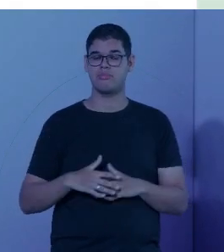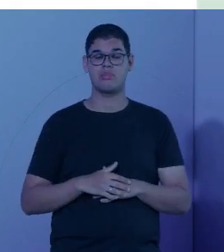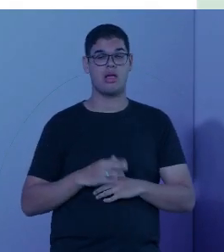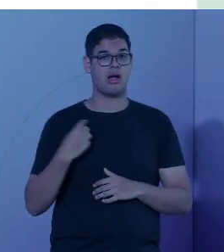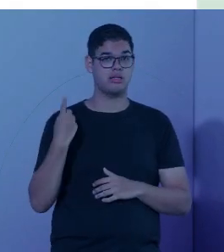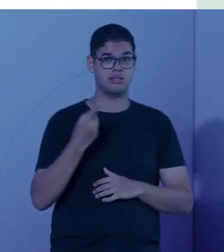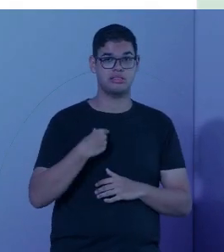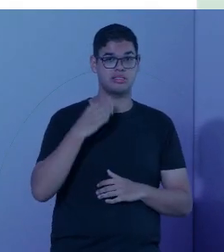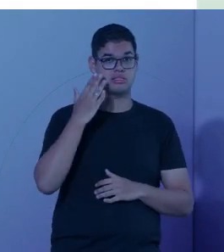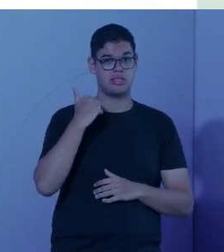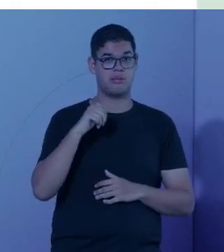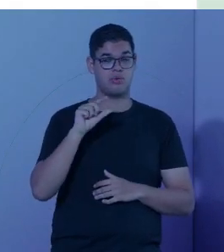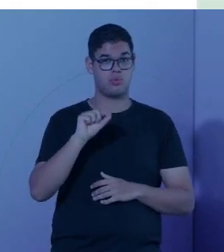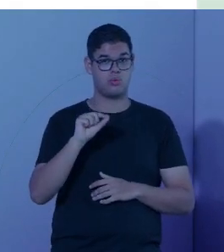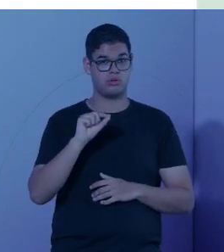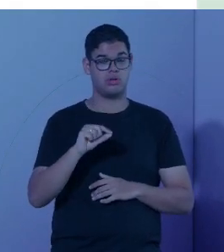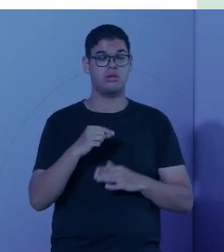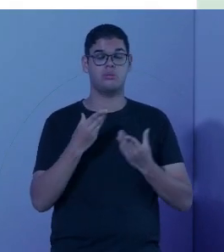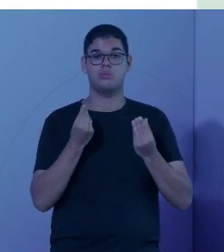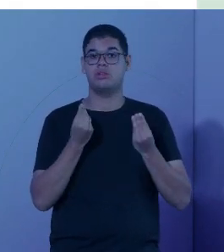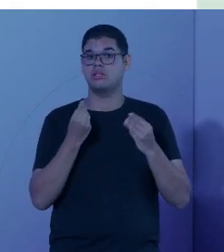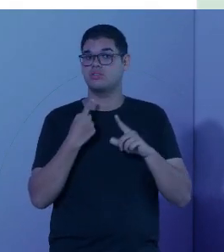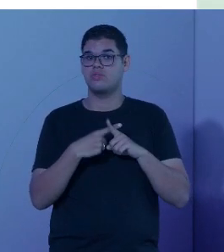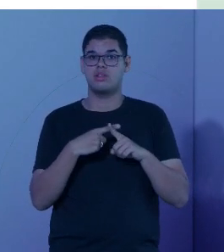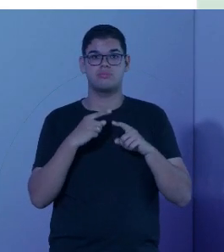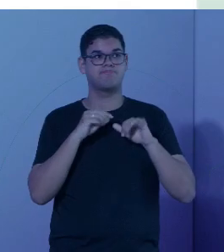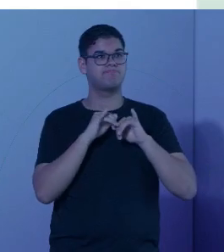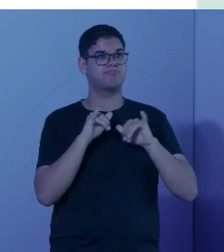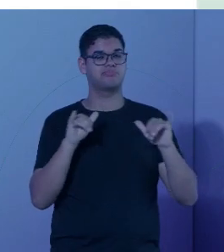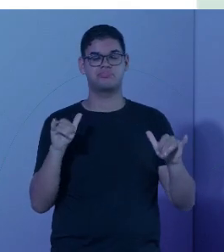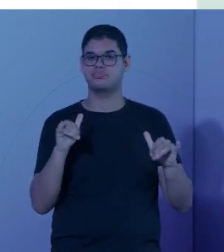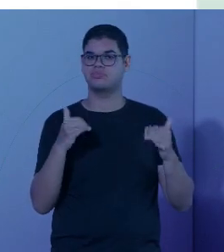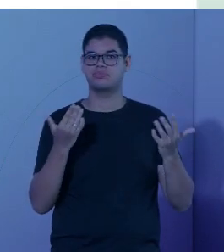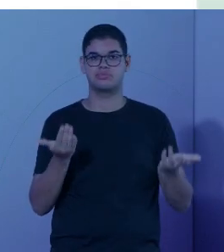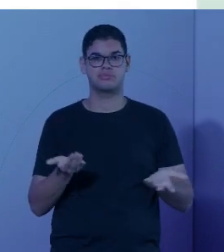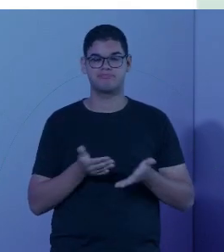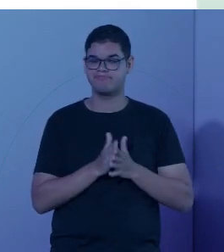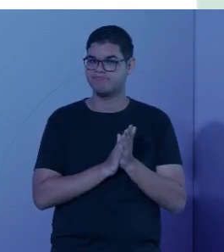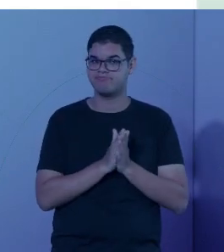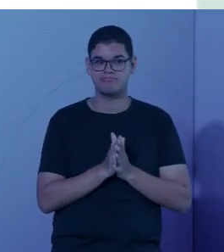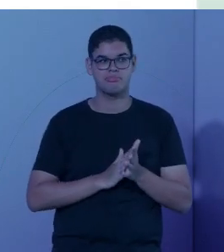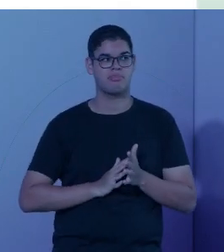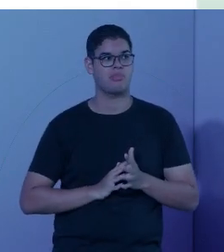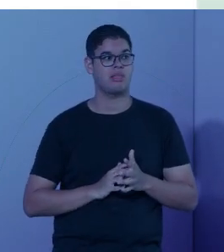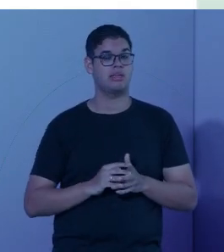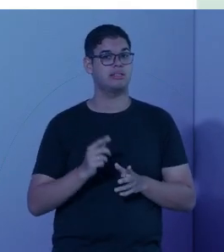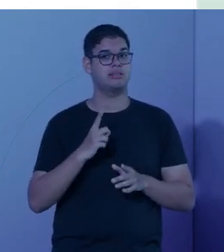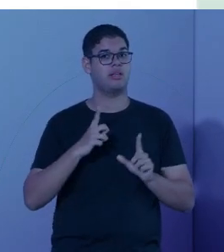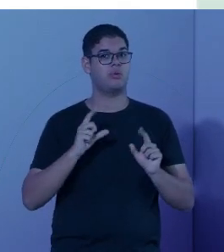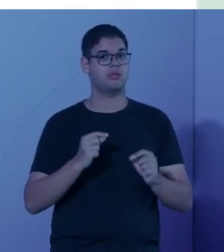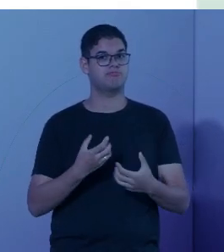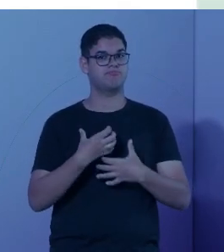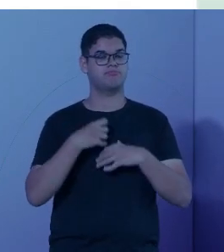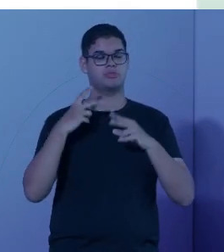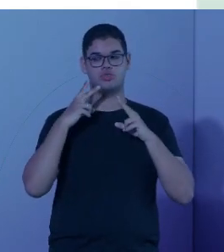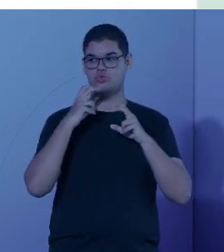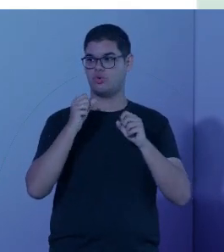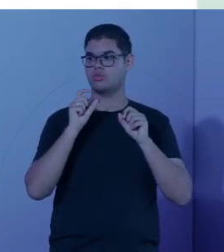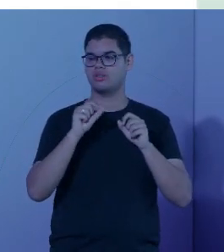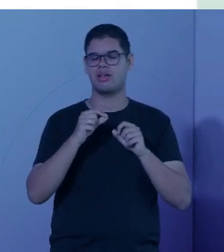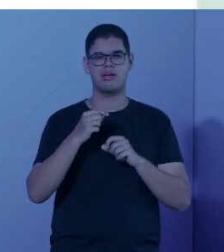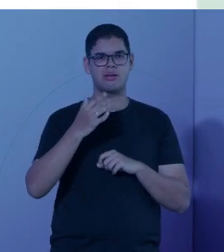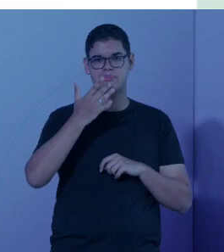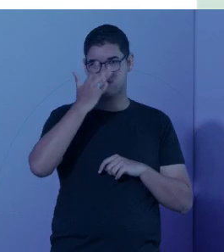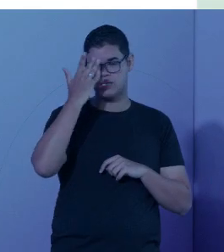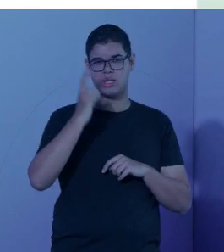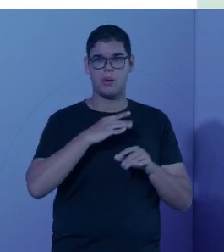que as evidências, muitas vezes, estão em estágios iniciais, e isso gera fortes questionamentos das agências de